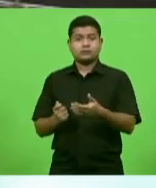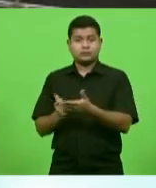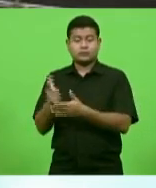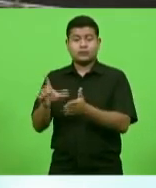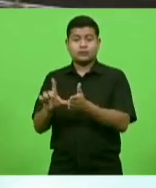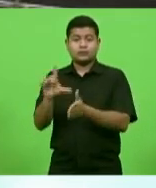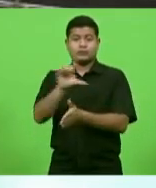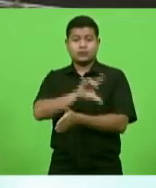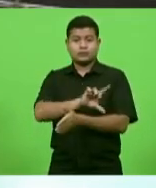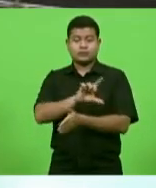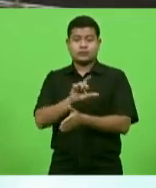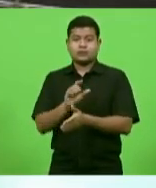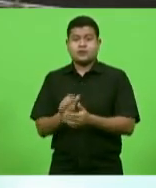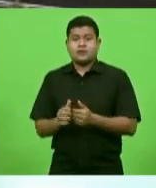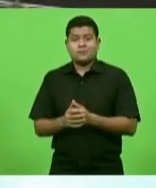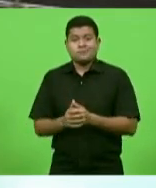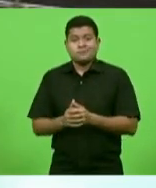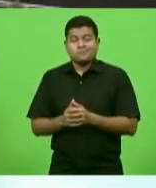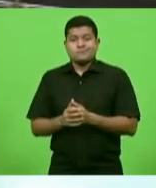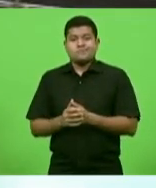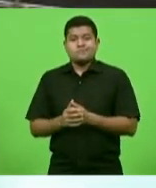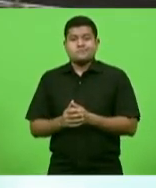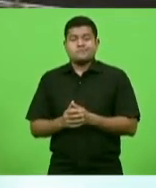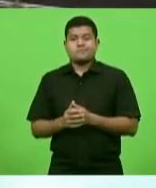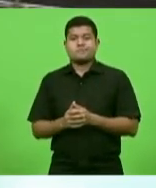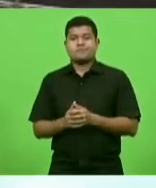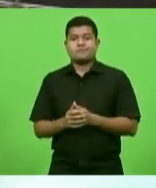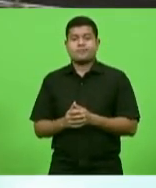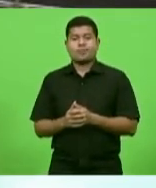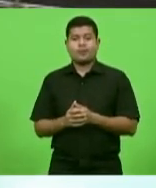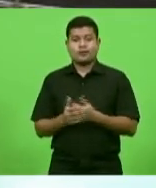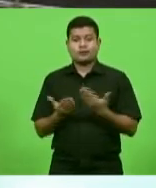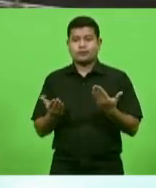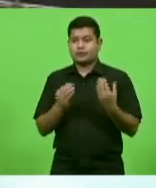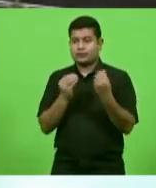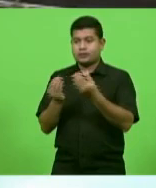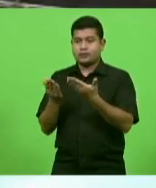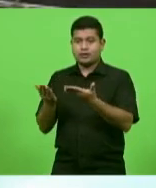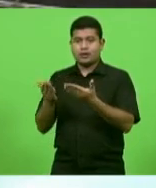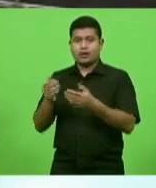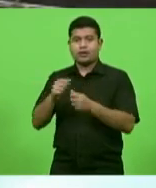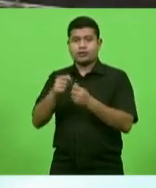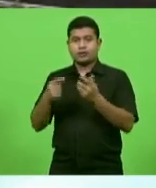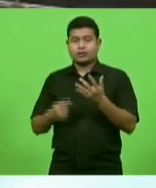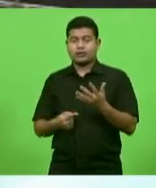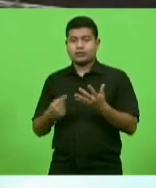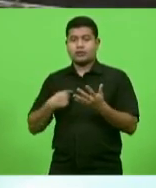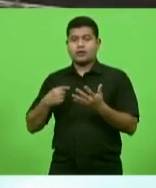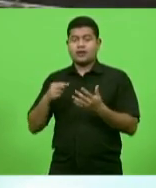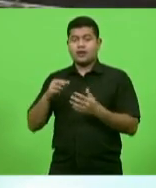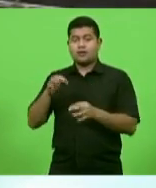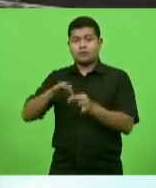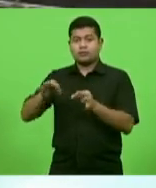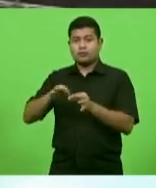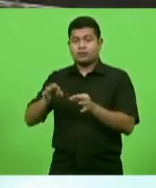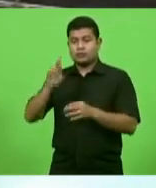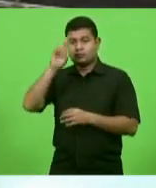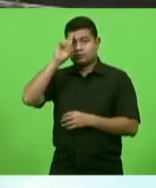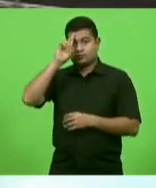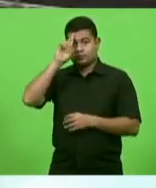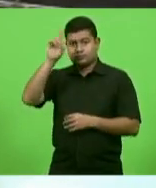expressamente tinha deixado a decisão a critério dos órgãos do Estado responsáveis pelas compras na área da saúde